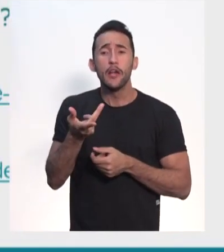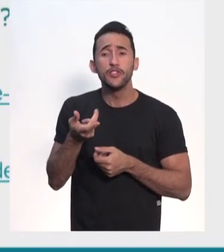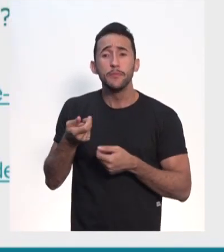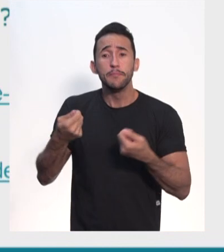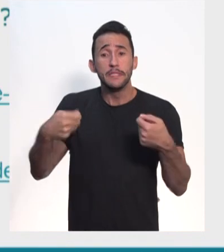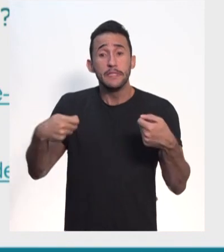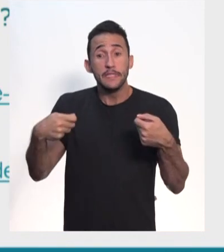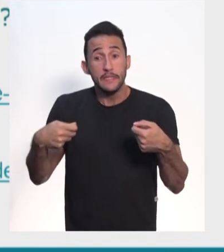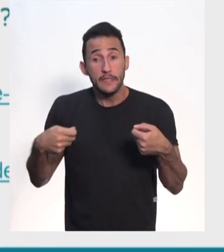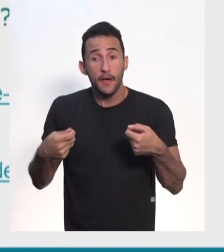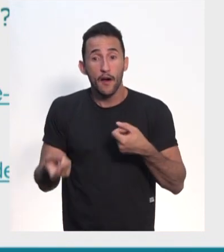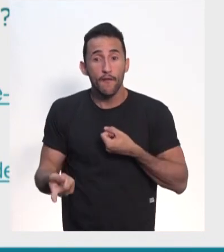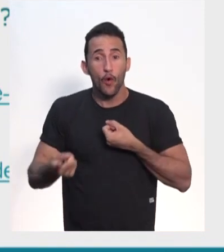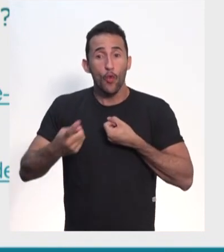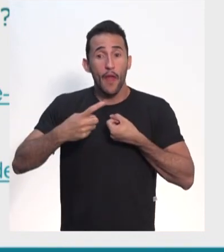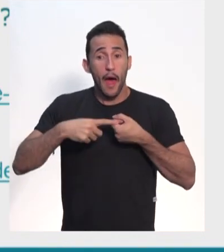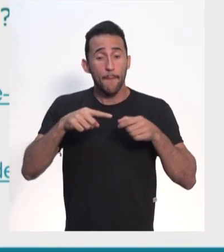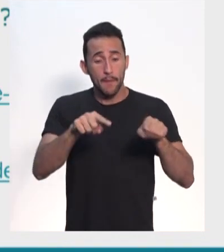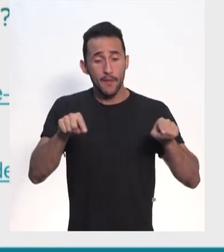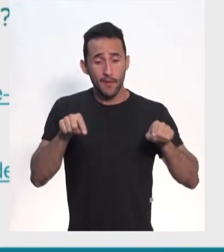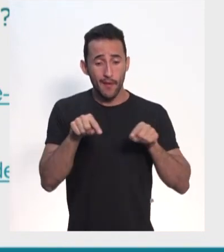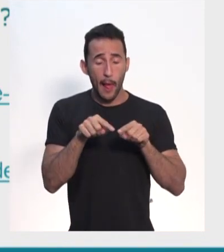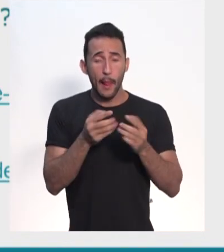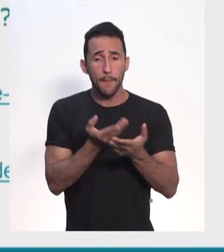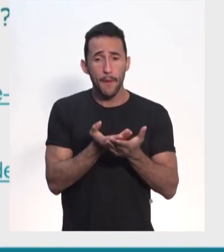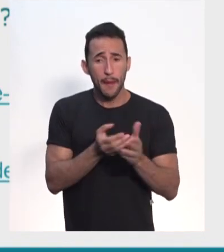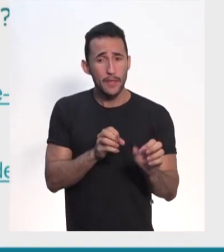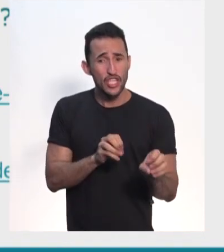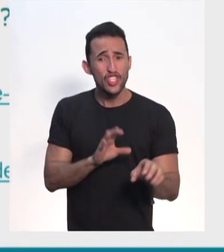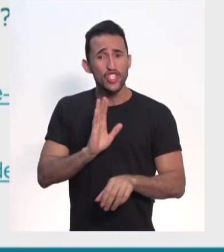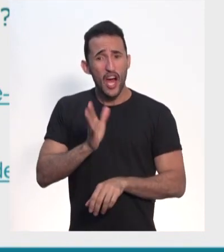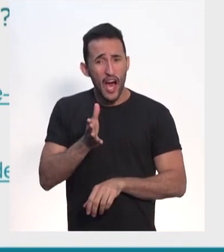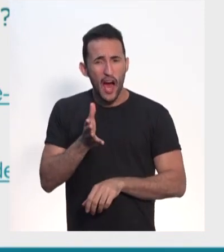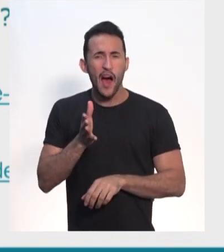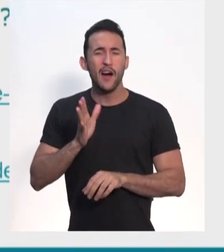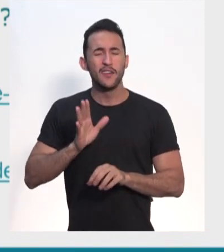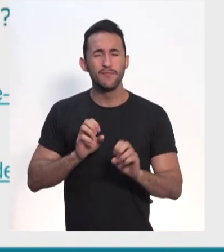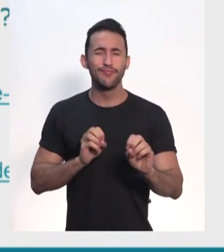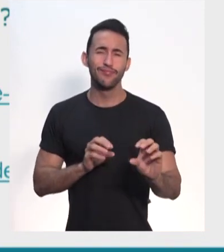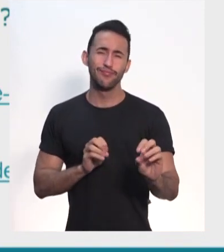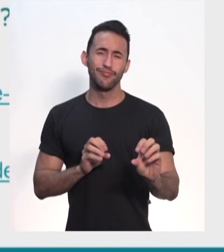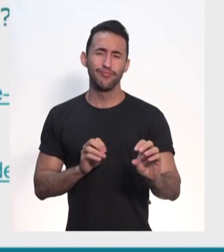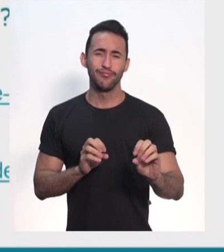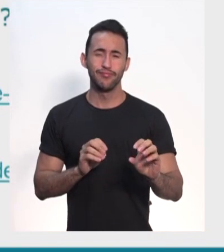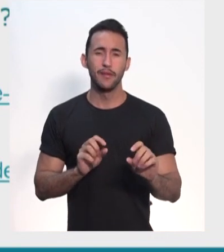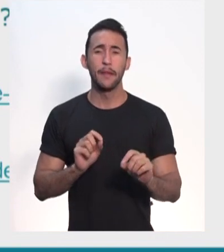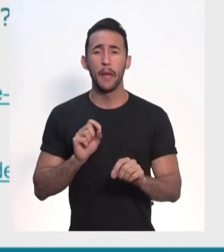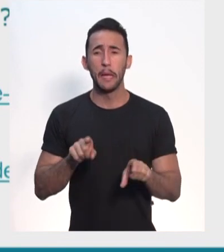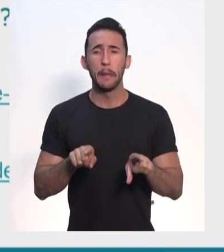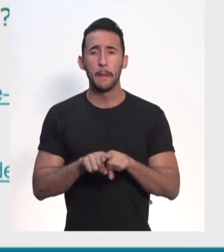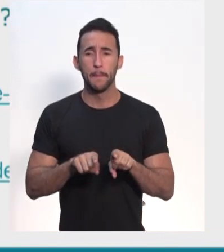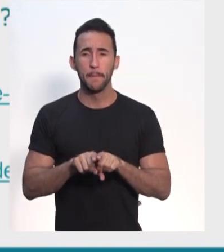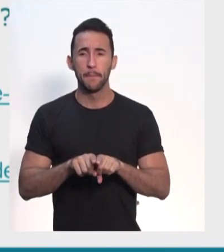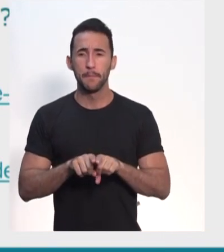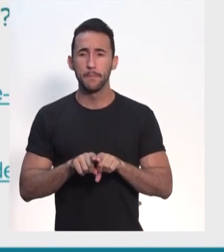de um mês e meio aproximadamente, para pensar até onde eu fui